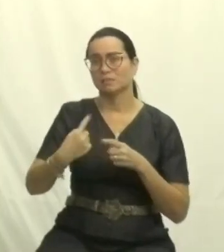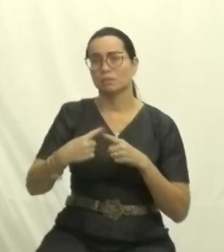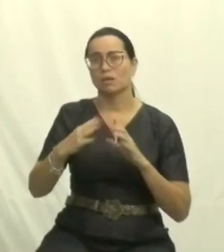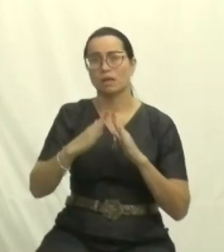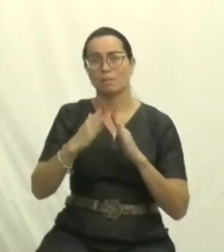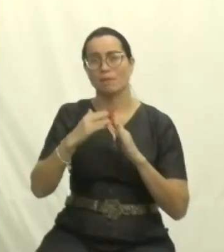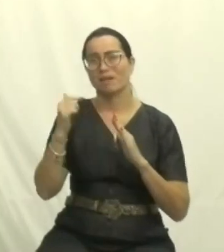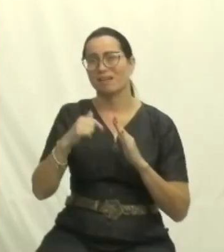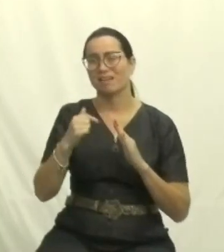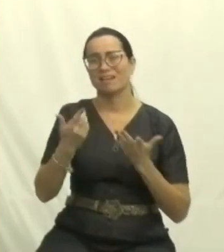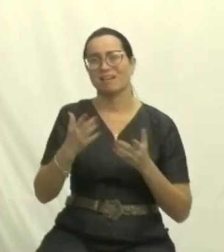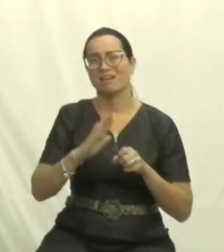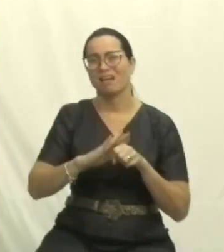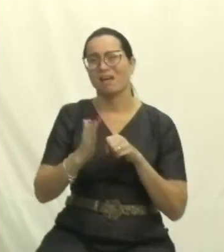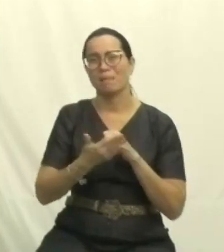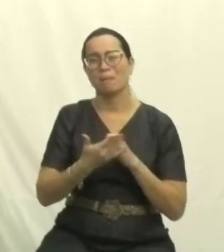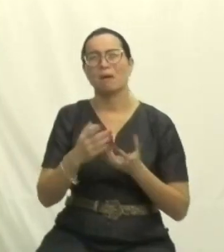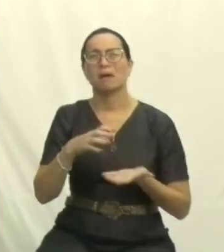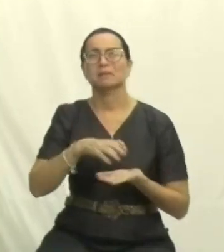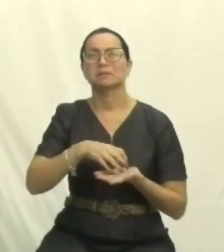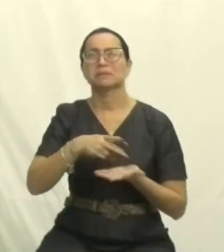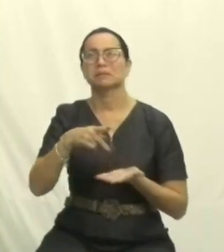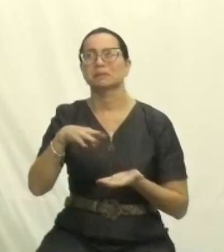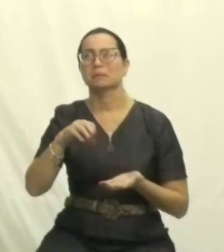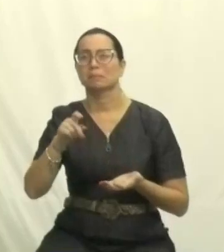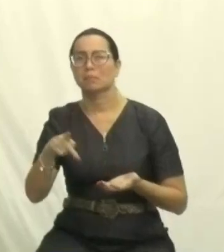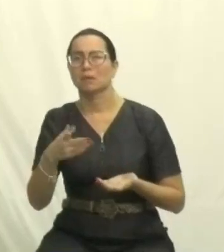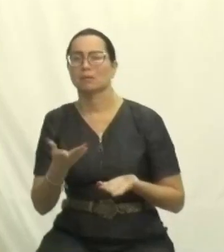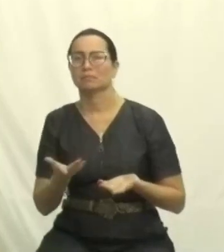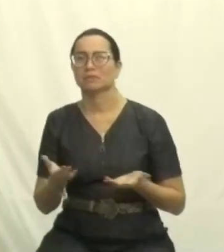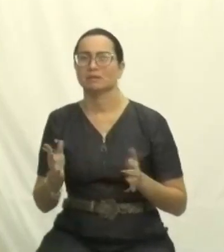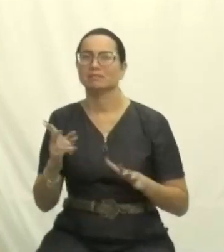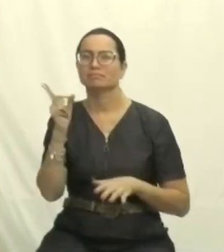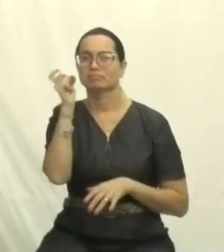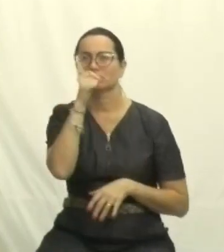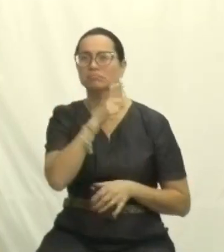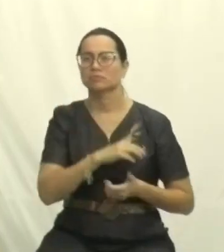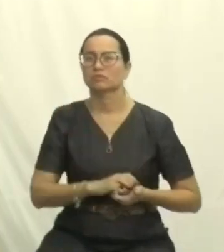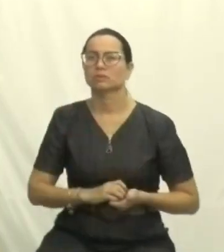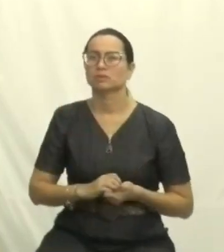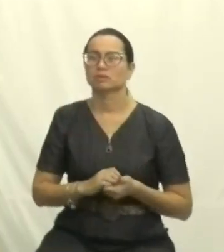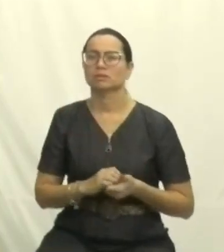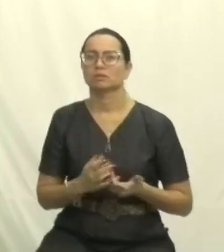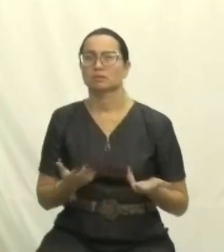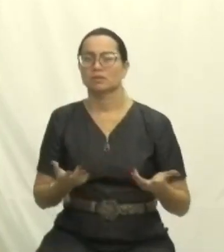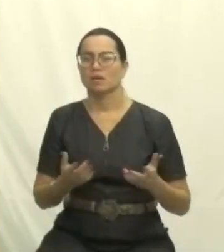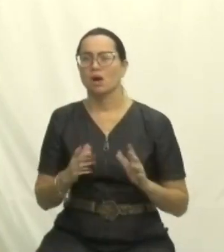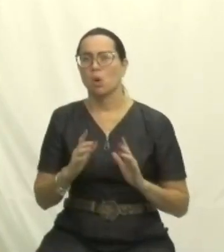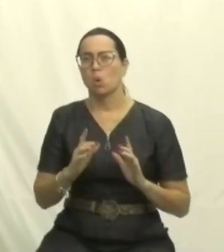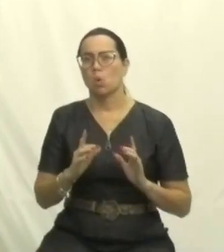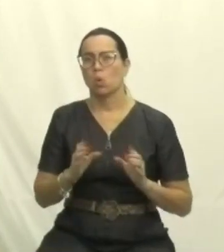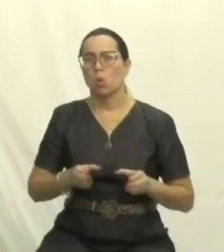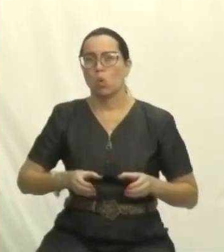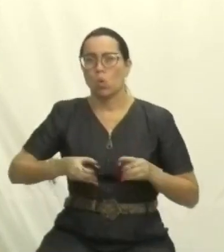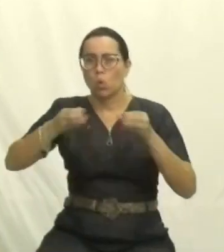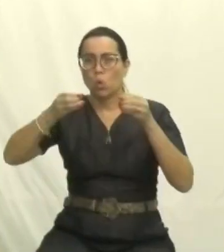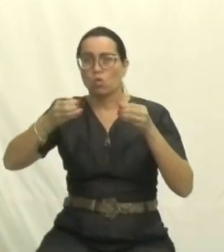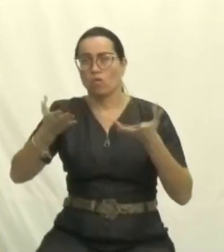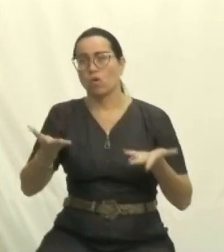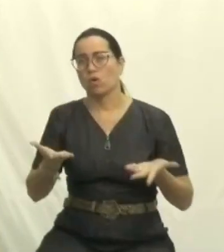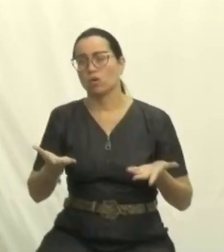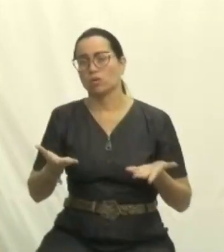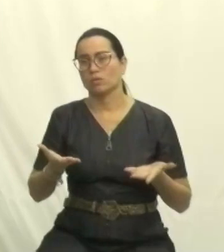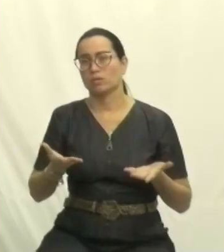bairro próximo, tu vê, o Centro Pop, Pinheirinho ali está o Fórum, o Poder Judiciário está ali, quer dizer... É uma situação, o binário,